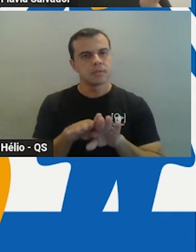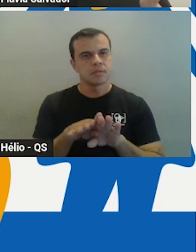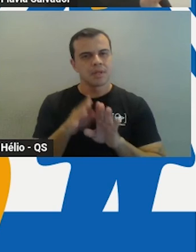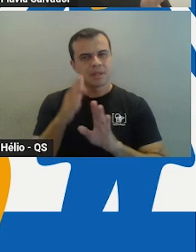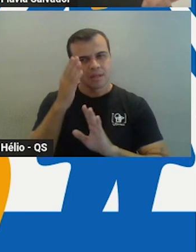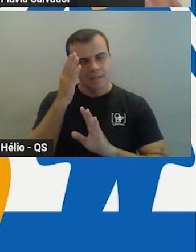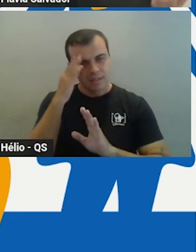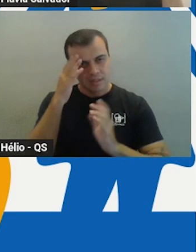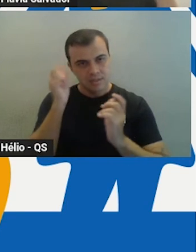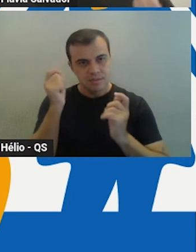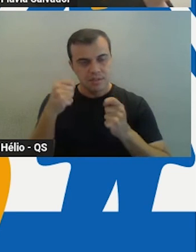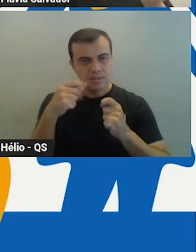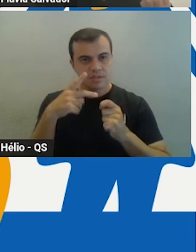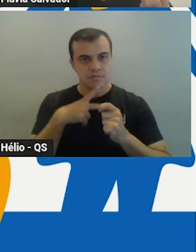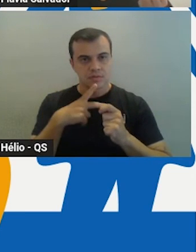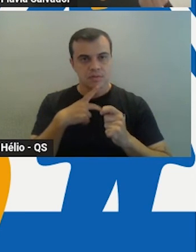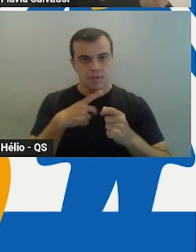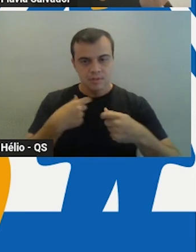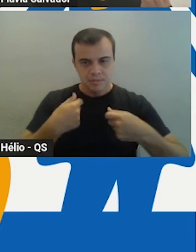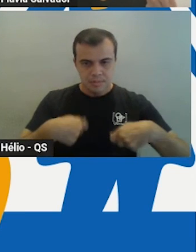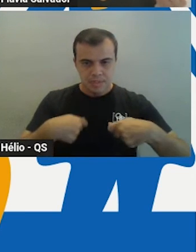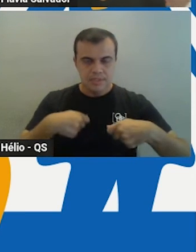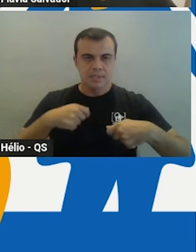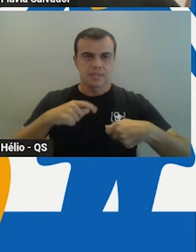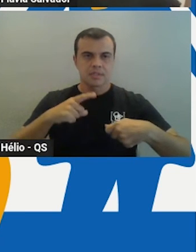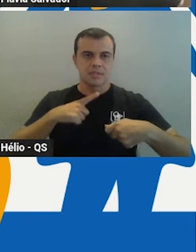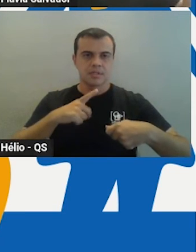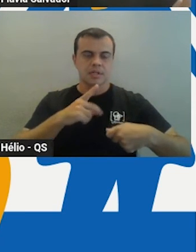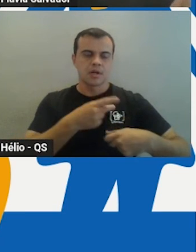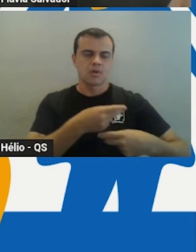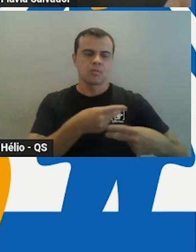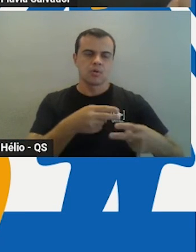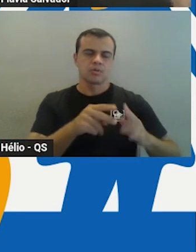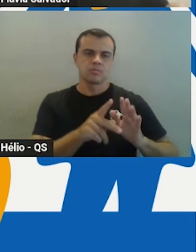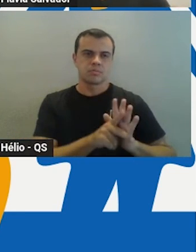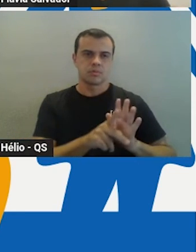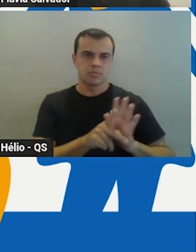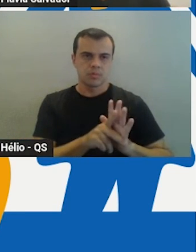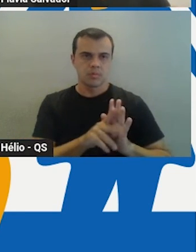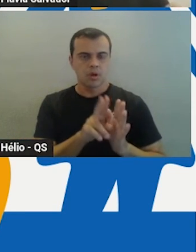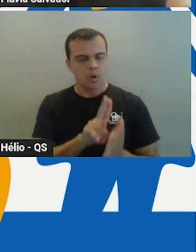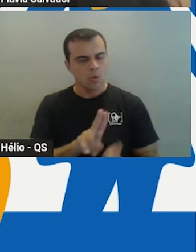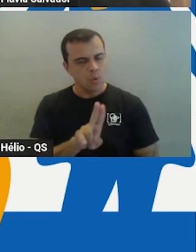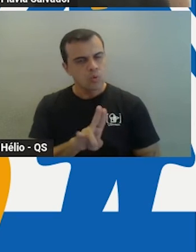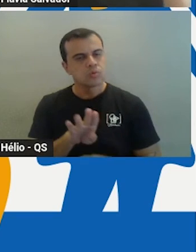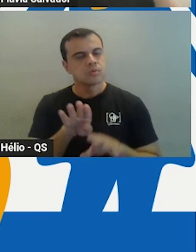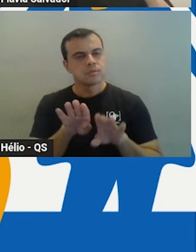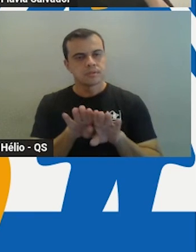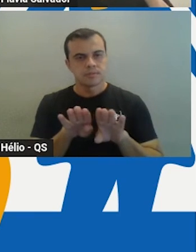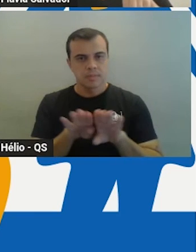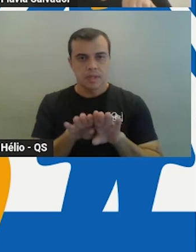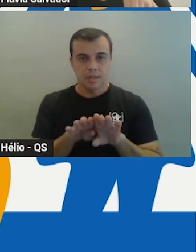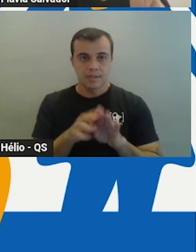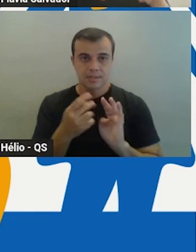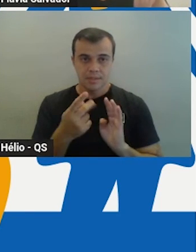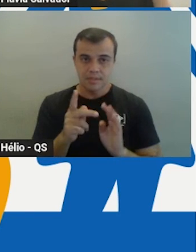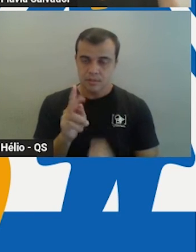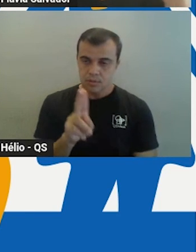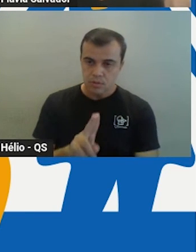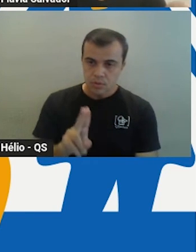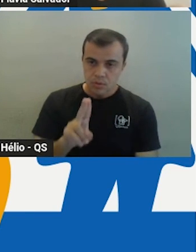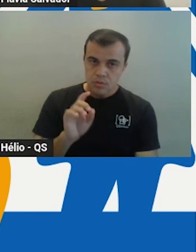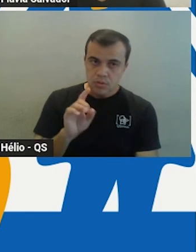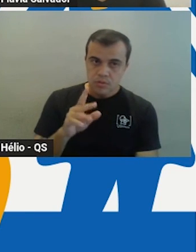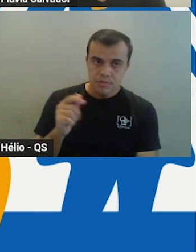entender que são indivíduos que têm necessidades específicas, inclusive de consumo, e que esse consumo só